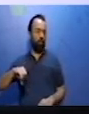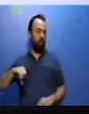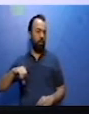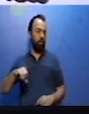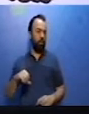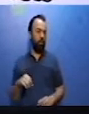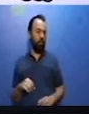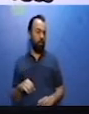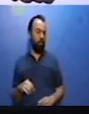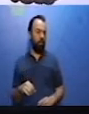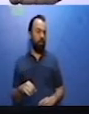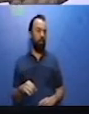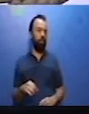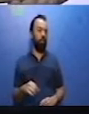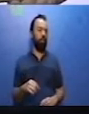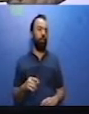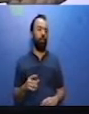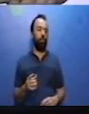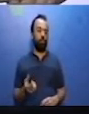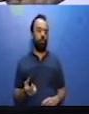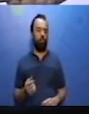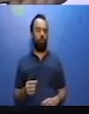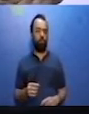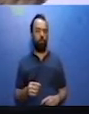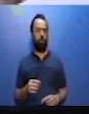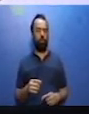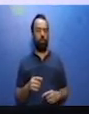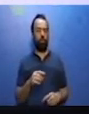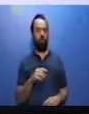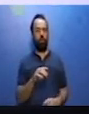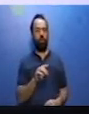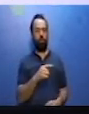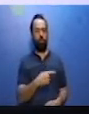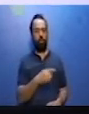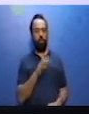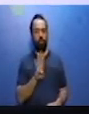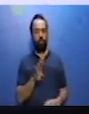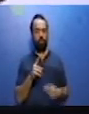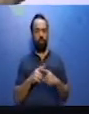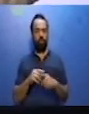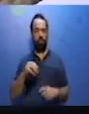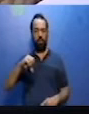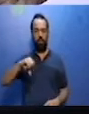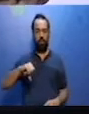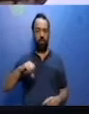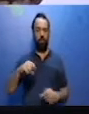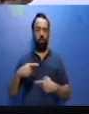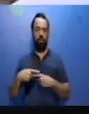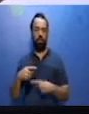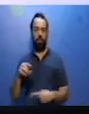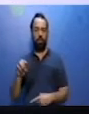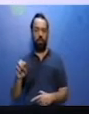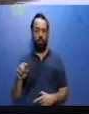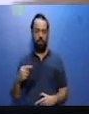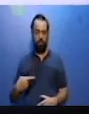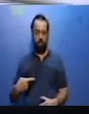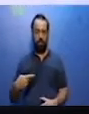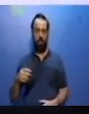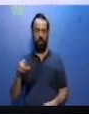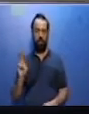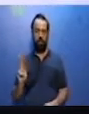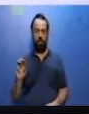- 4 x 9 - 36 há 36 - 36